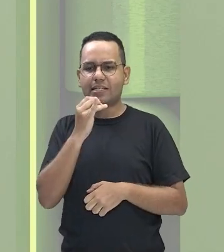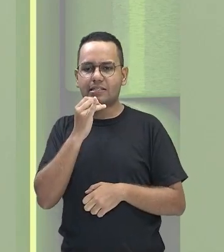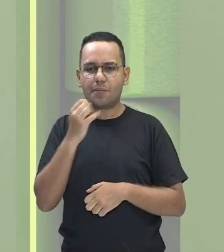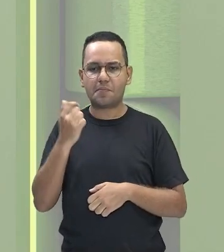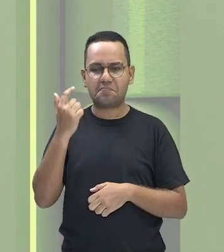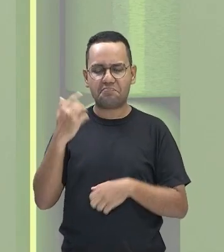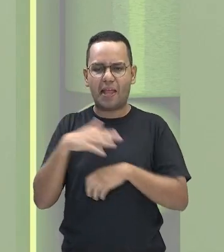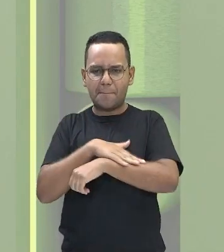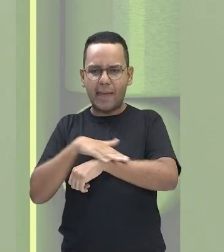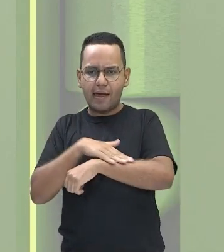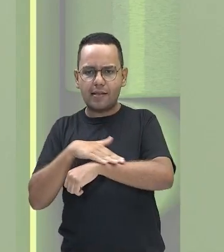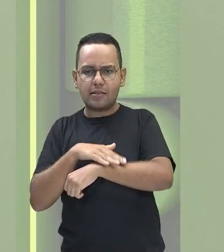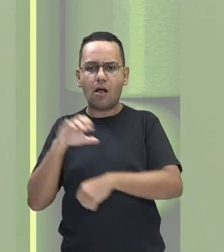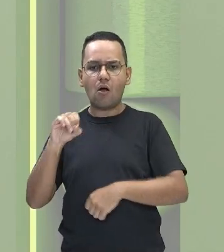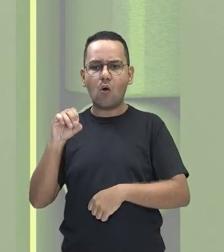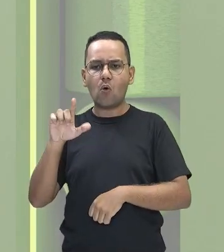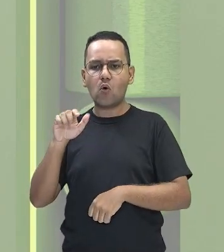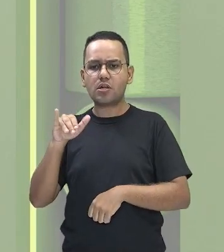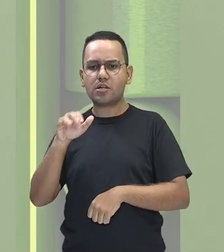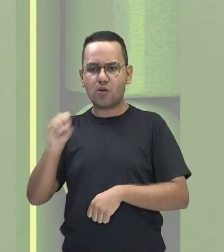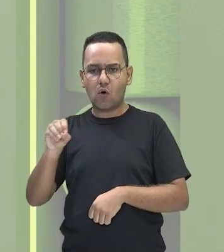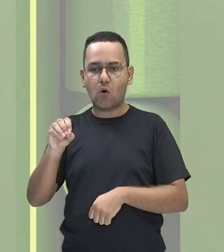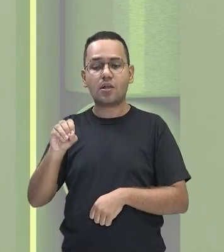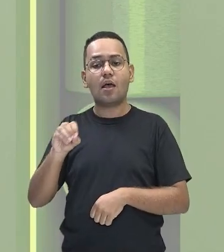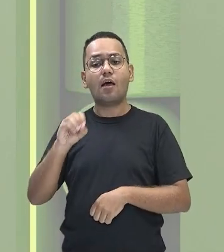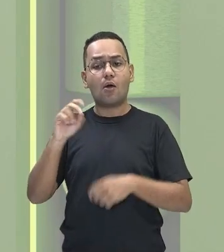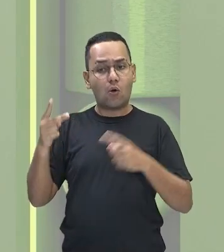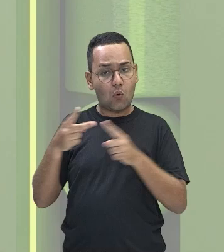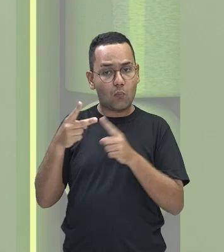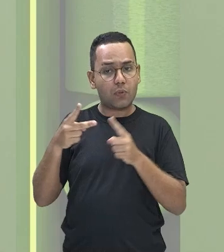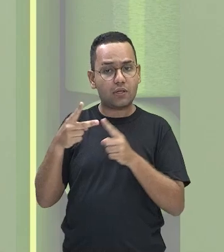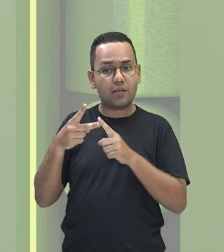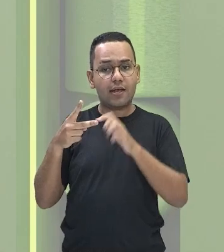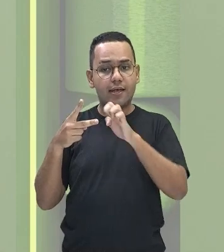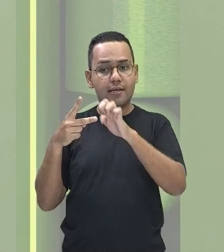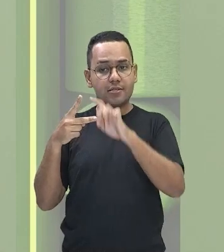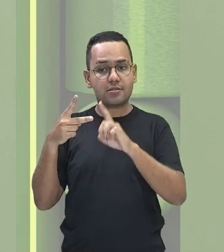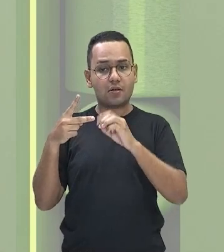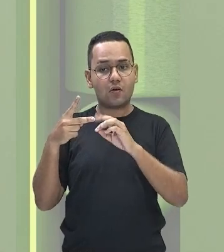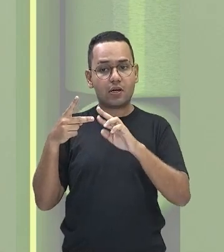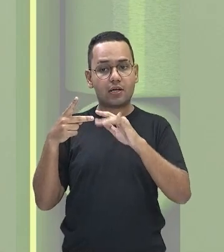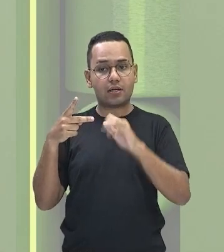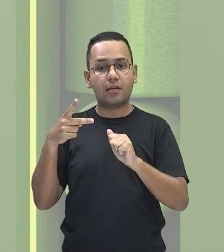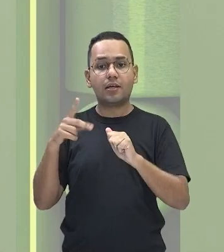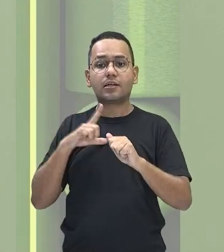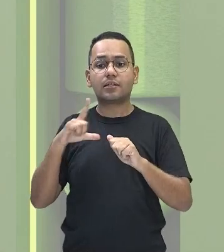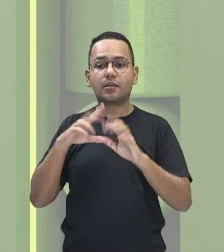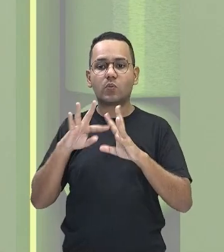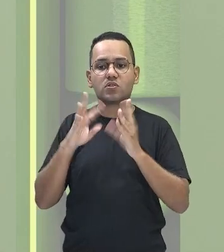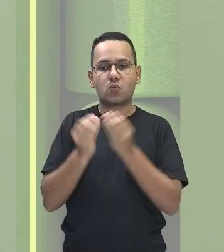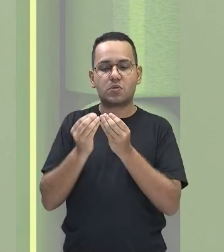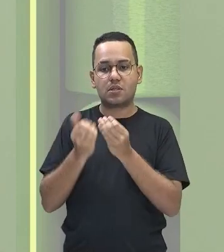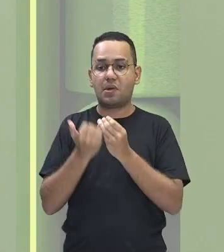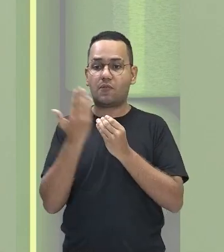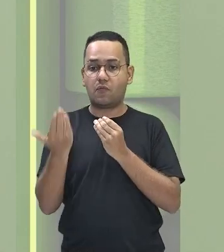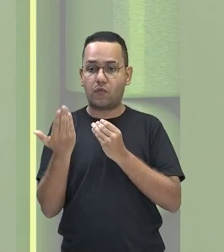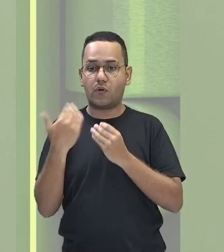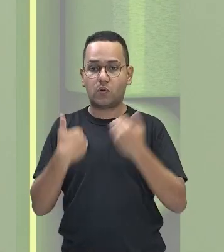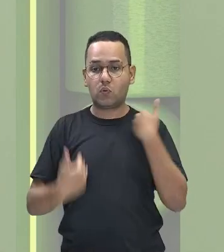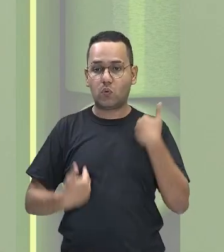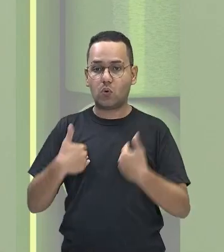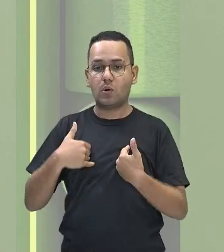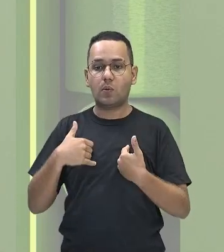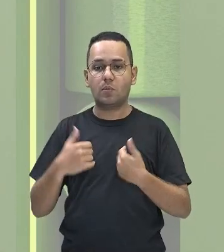devido à ação de glândulas do tipo exócrina, glândula que secreta uma substância para o lado de fora do corpo ou